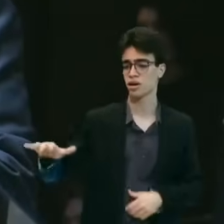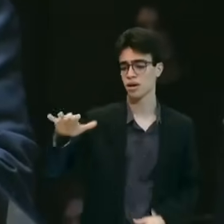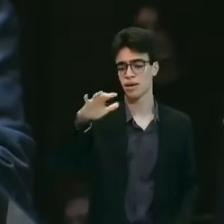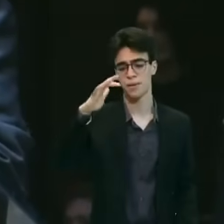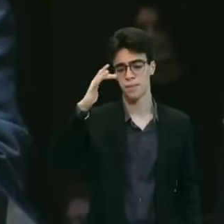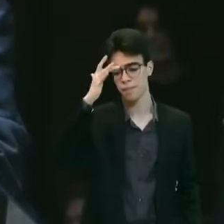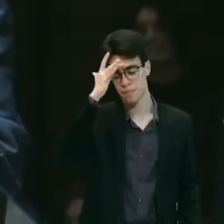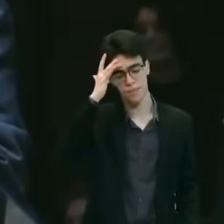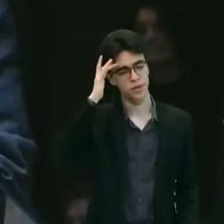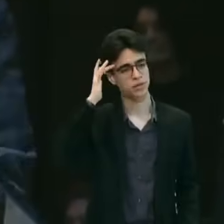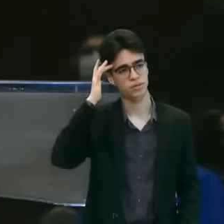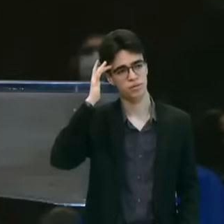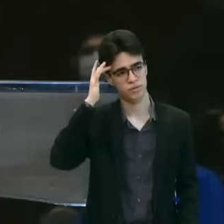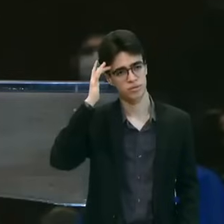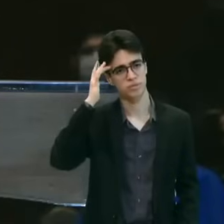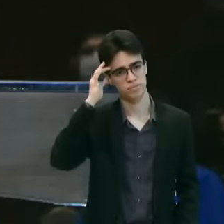volta.